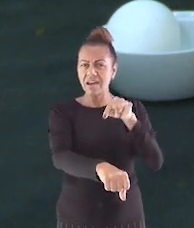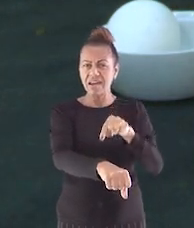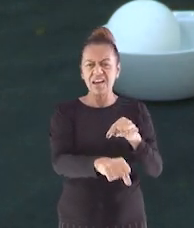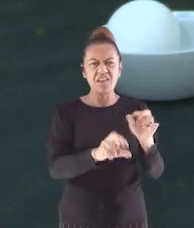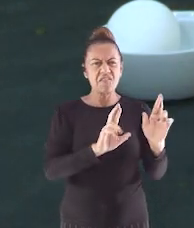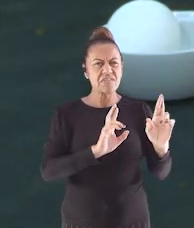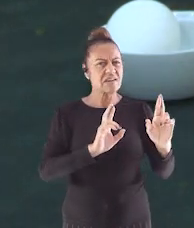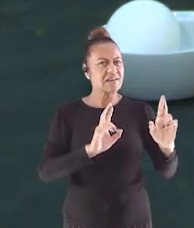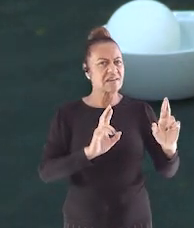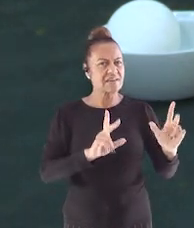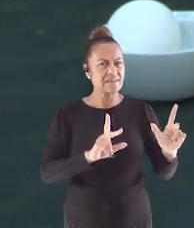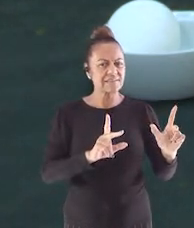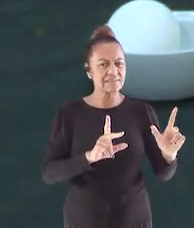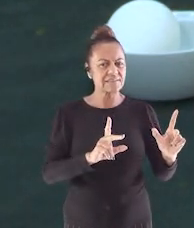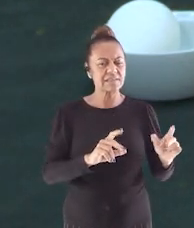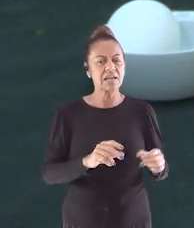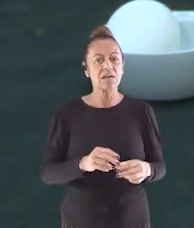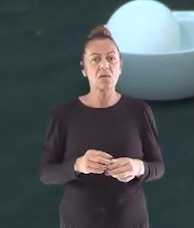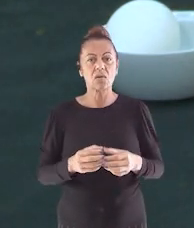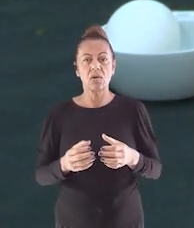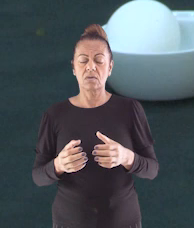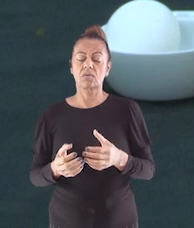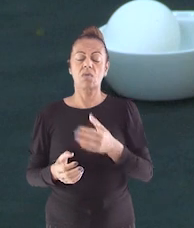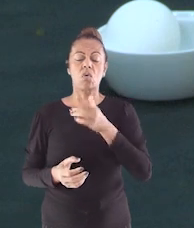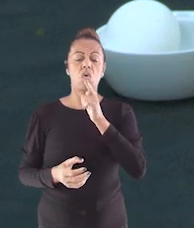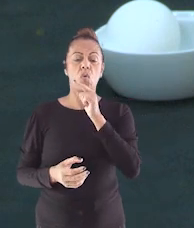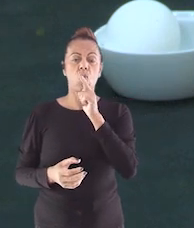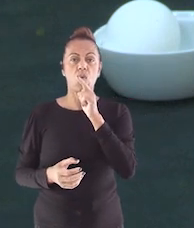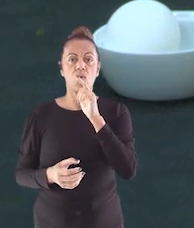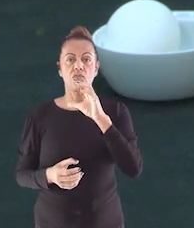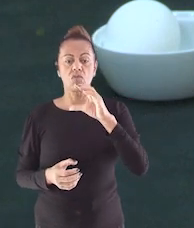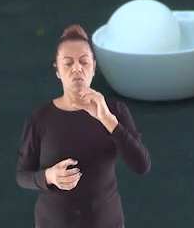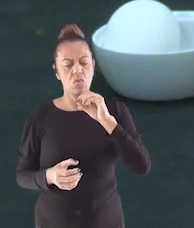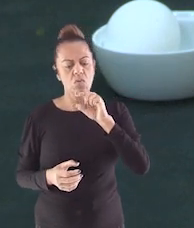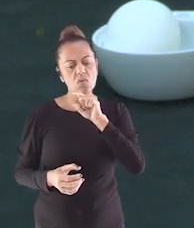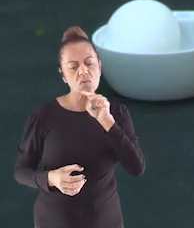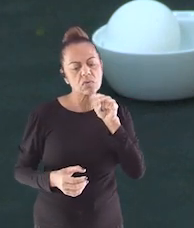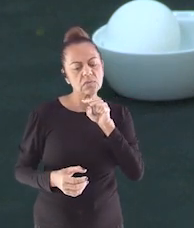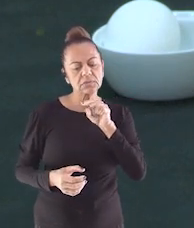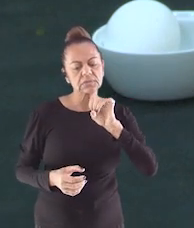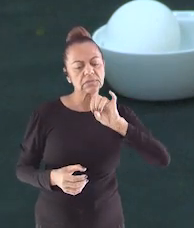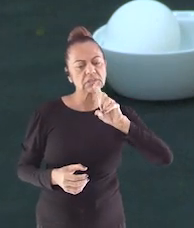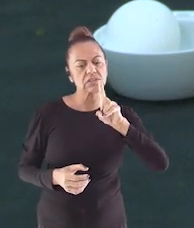Quando nós quebramos o ovo cozido, o que nós vamos encontrar